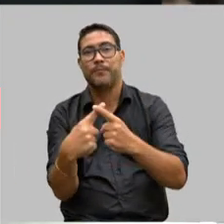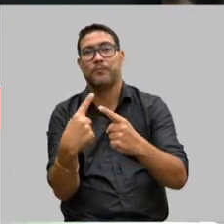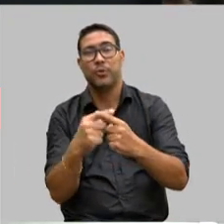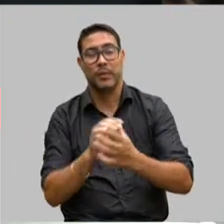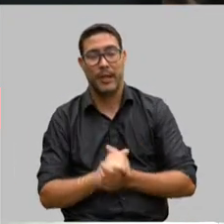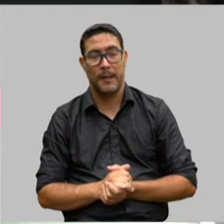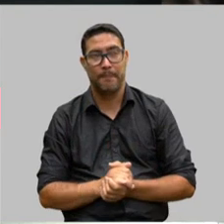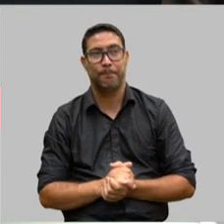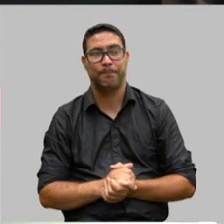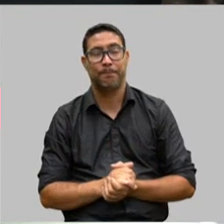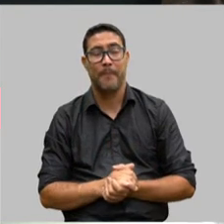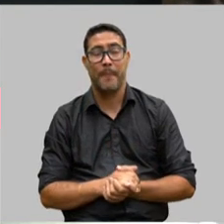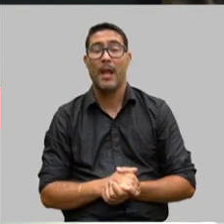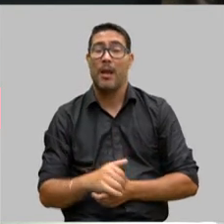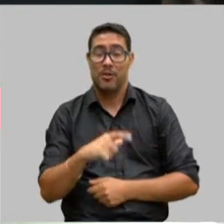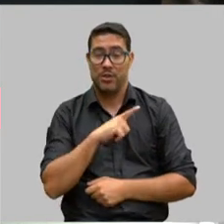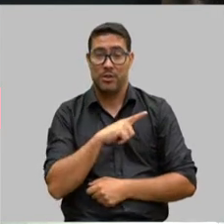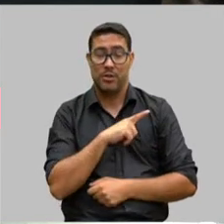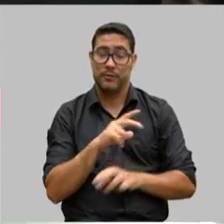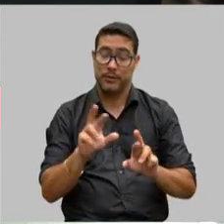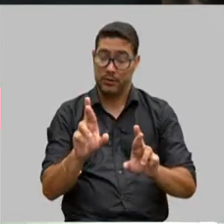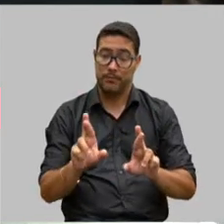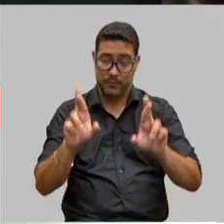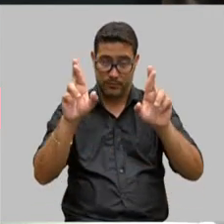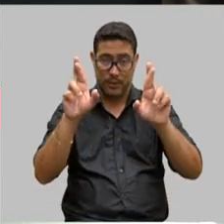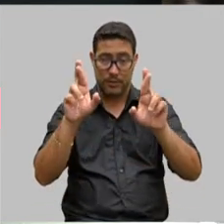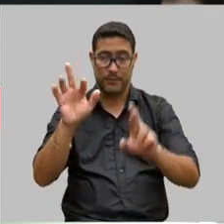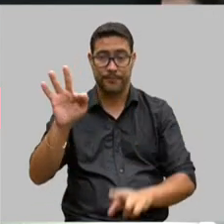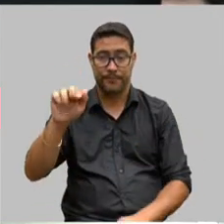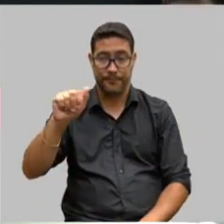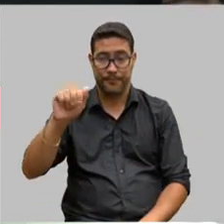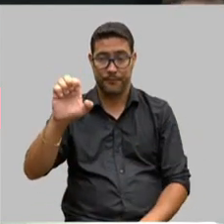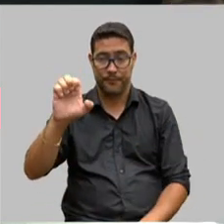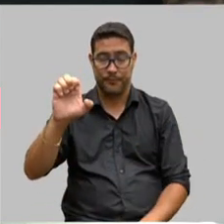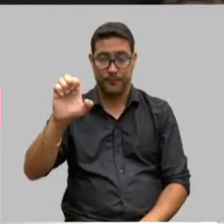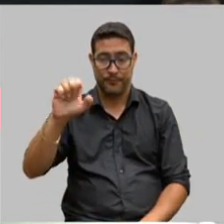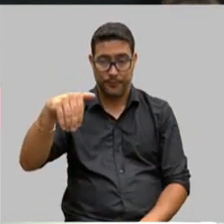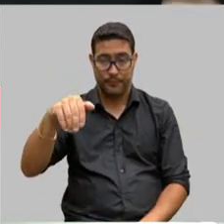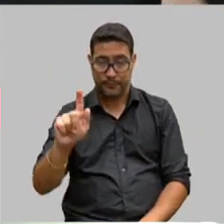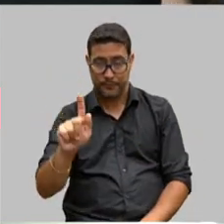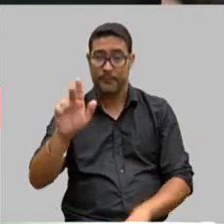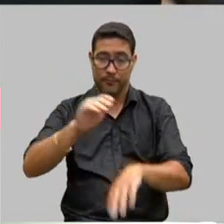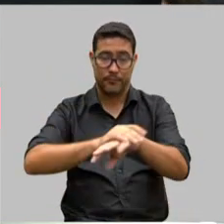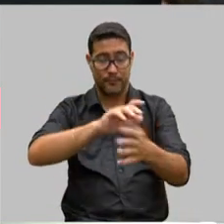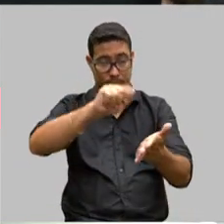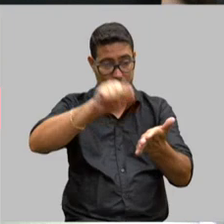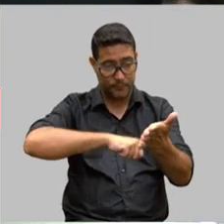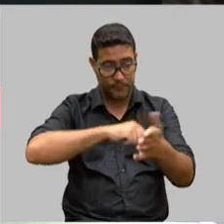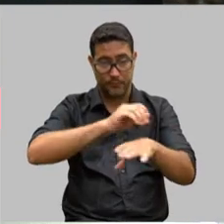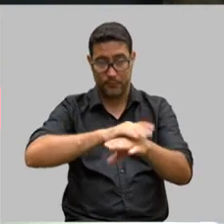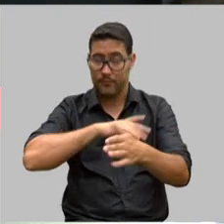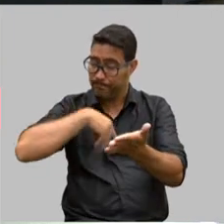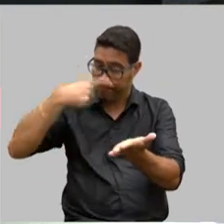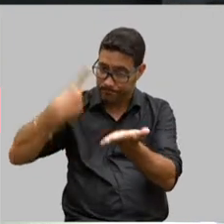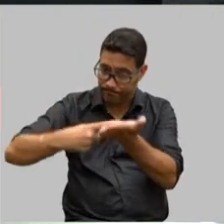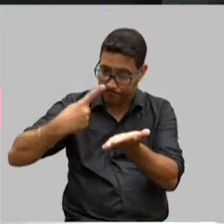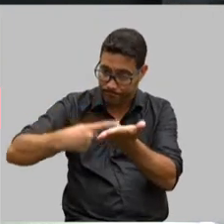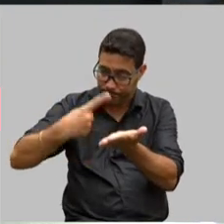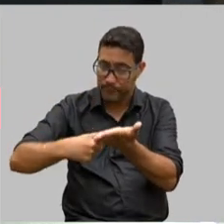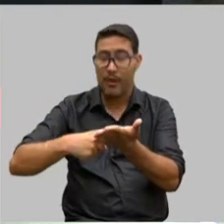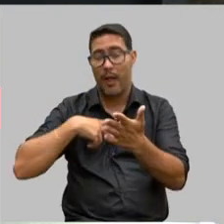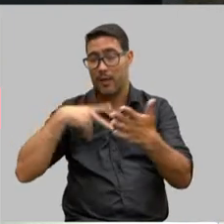temos responsabilidade, a FAENG assinou o Race to Zero também, temos responsabilidade e comprometimento com relação às